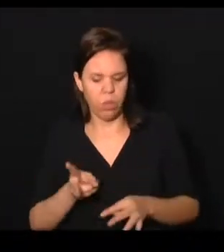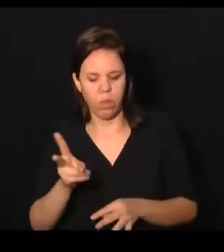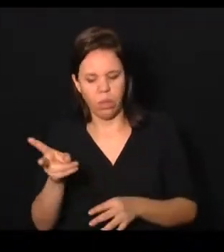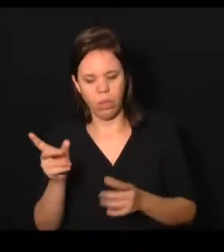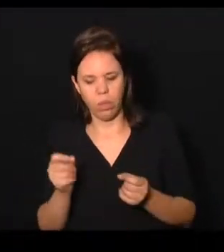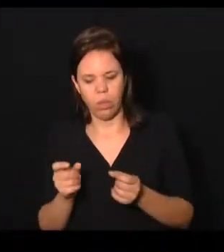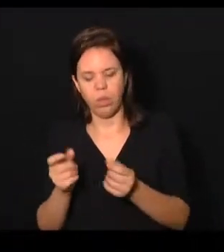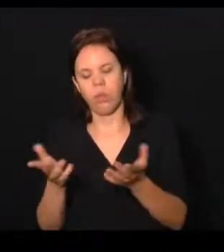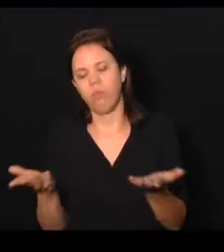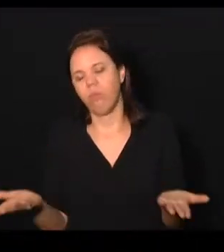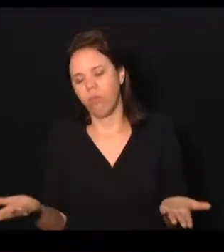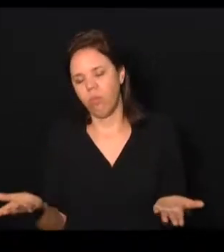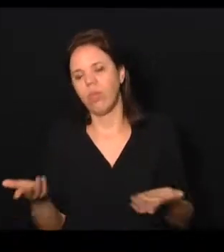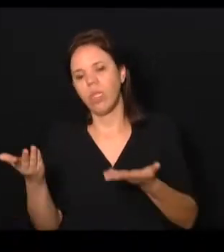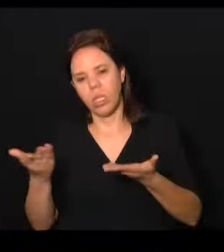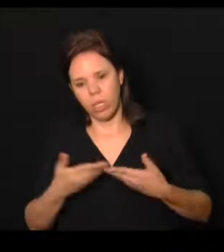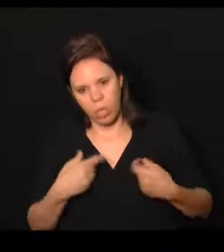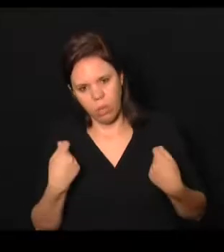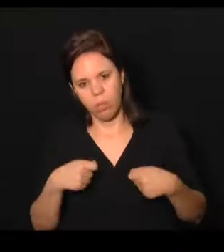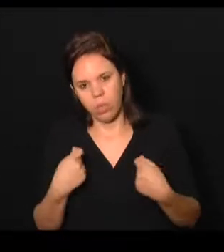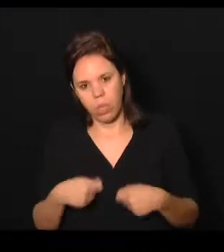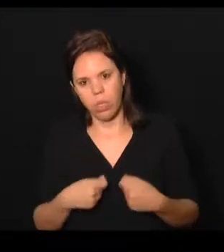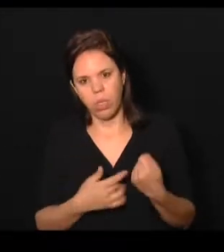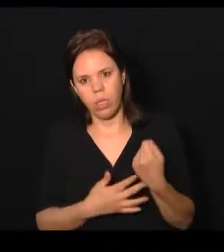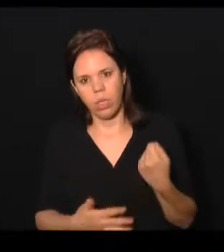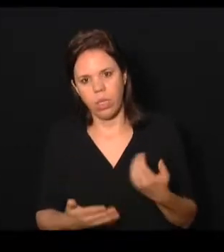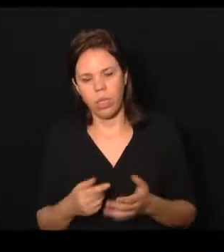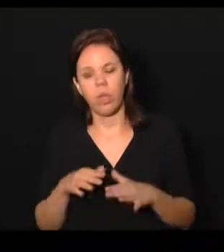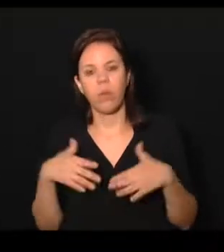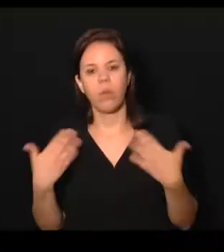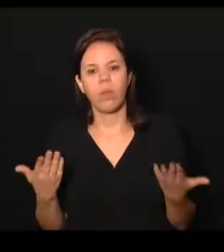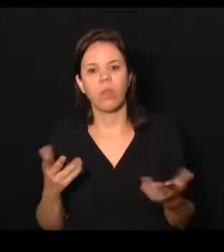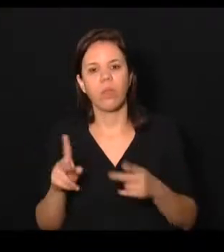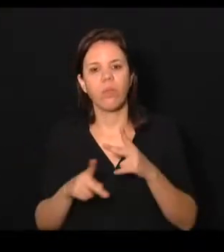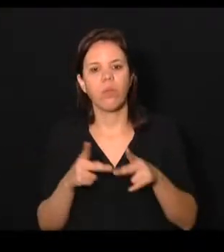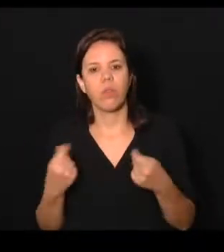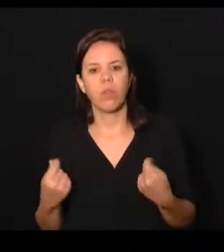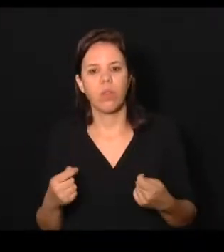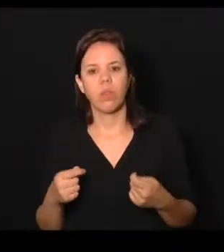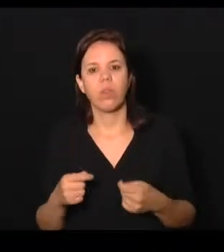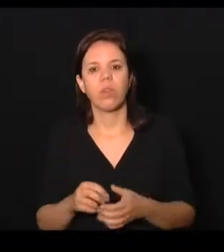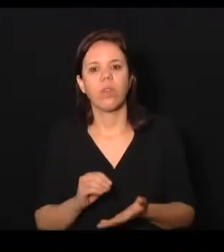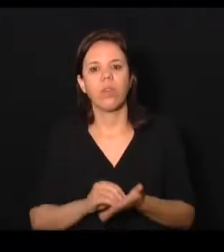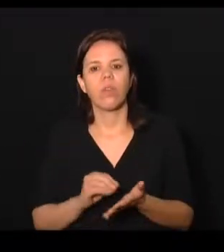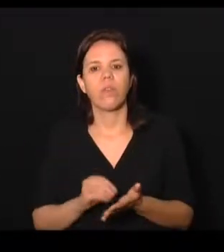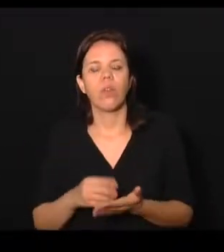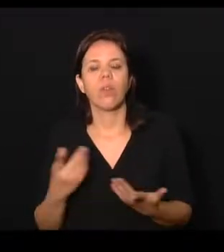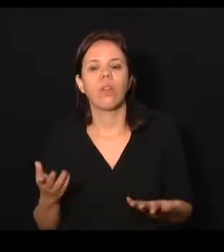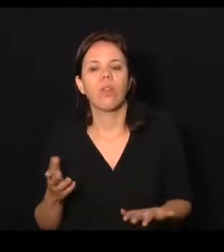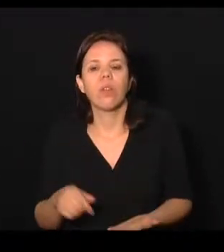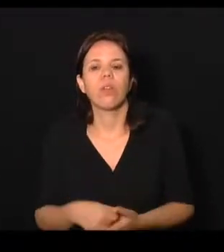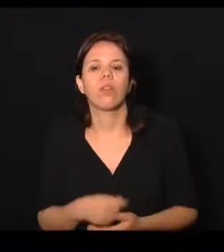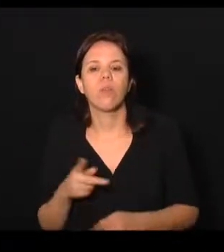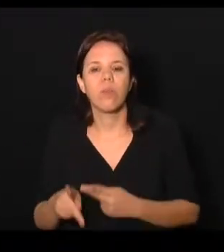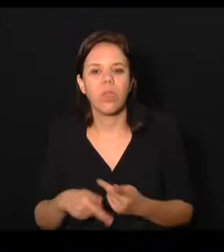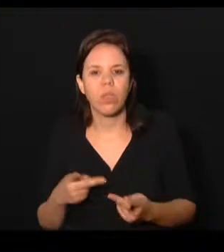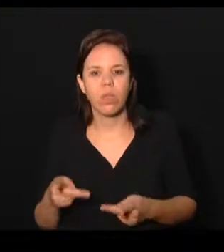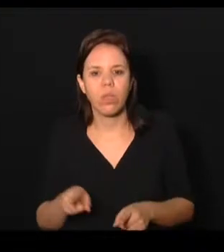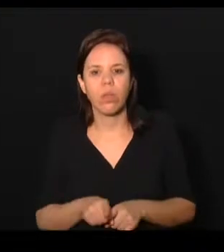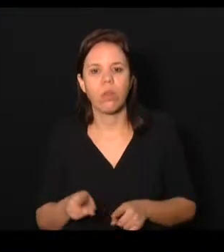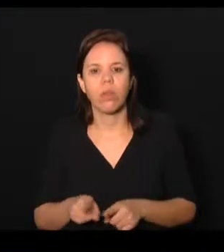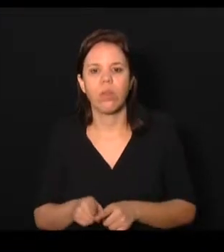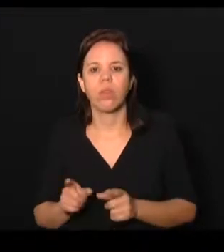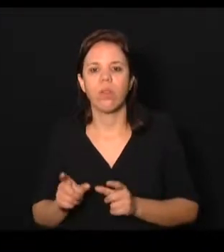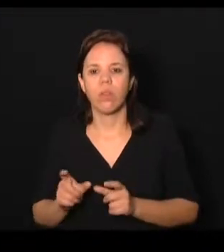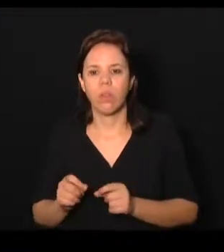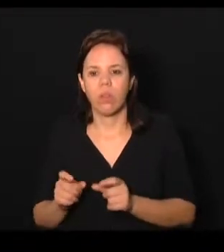vai precisar receber sangue. Então, quais são as populações que estão mais vulneráveis a isso? São os pacientes a receber